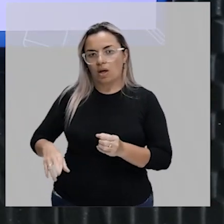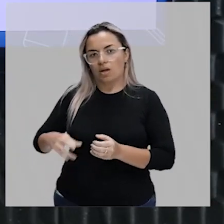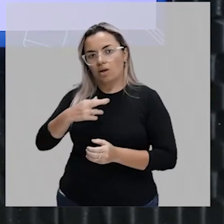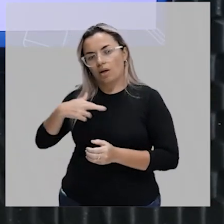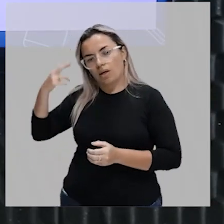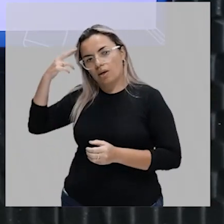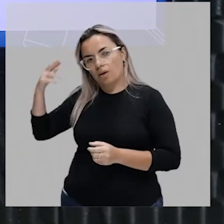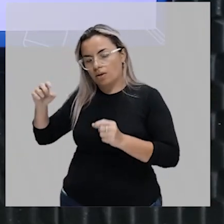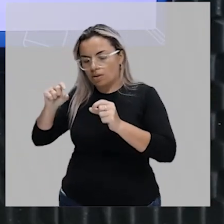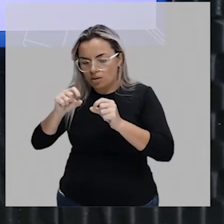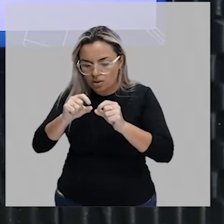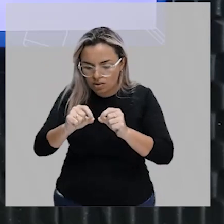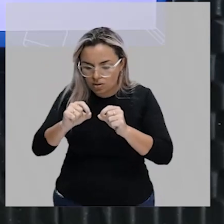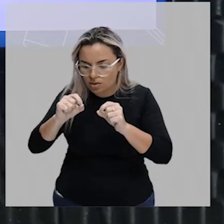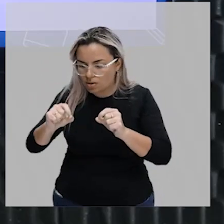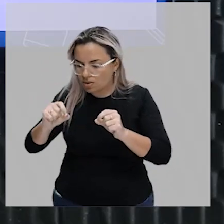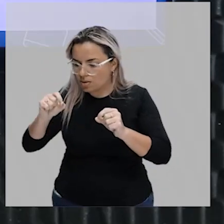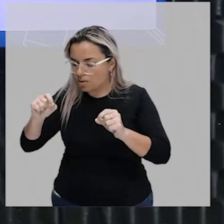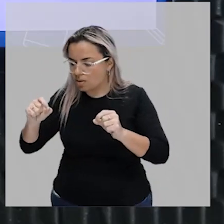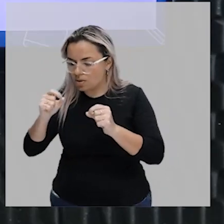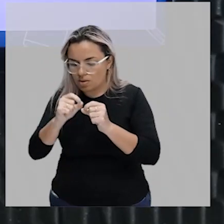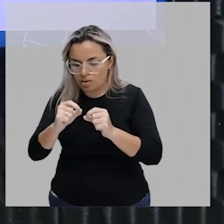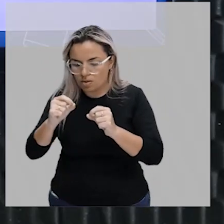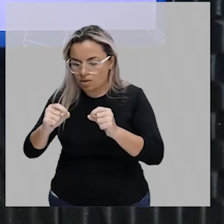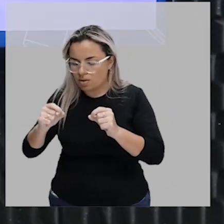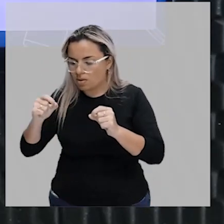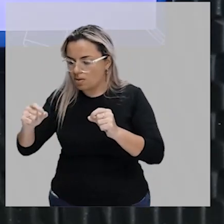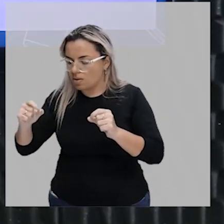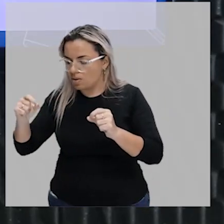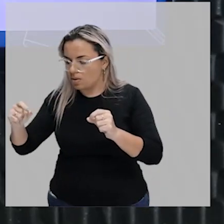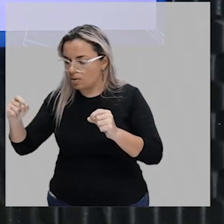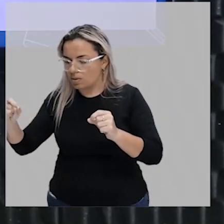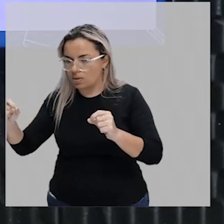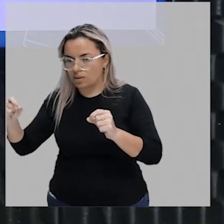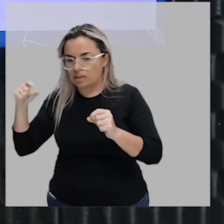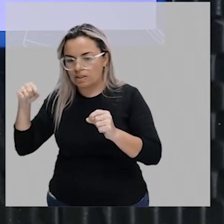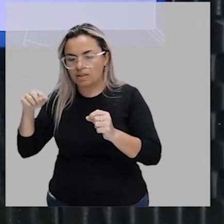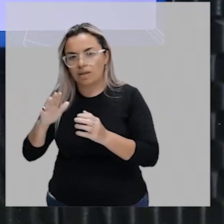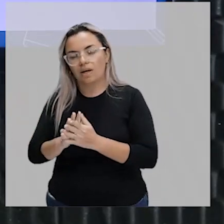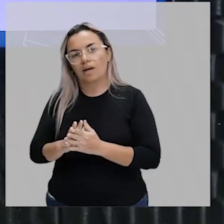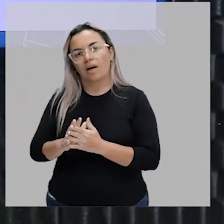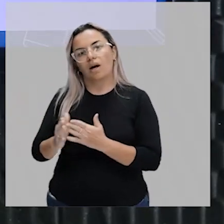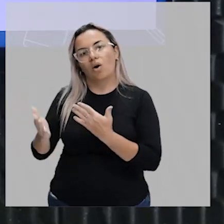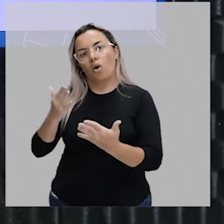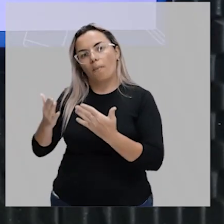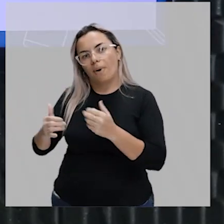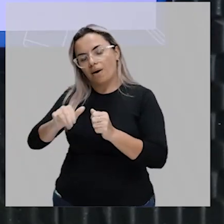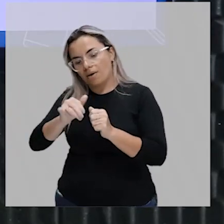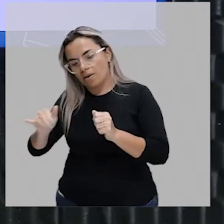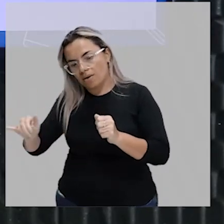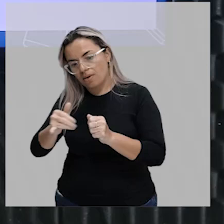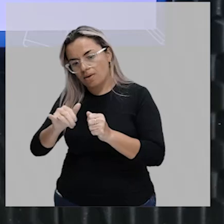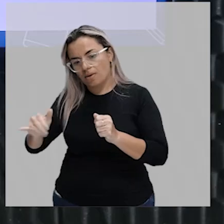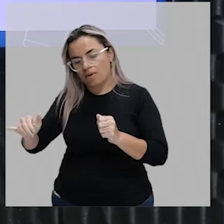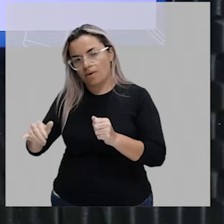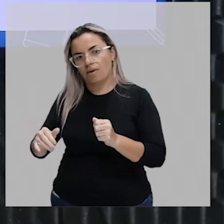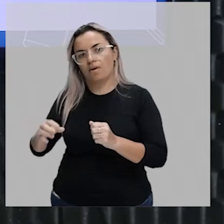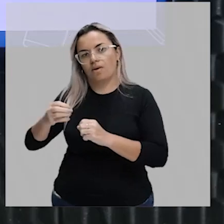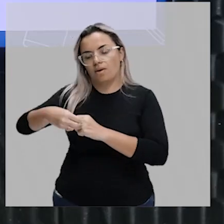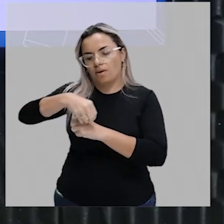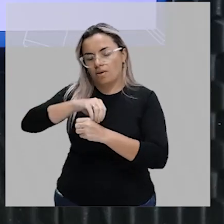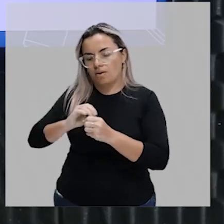que forma esse cordão, tá? Desse rosário, seria um aminoácido. Então, é uma molécula grande, feita